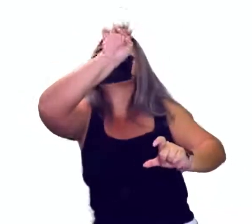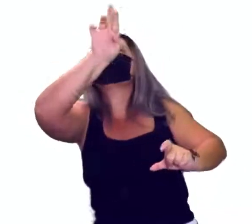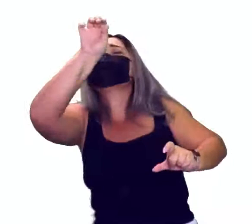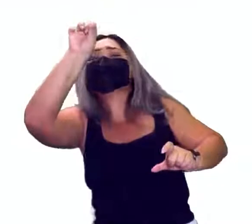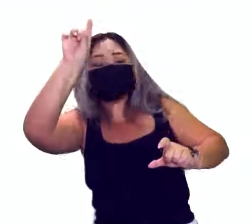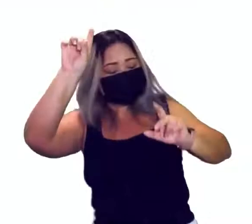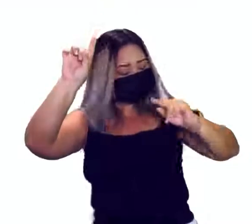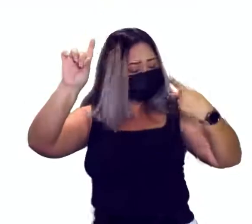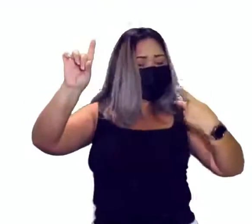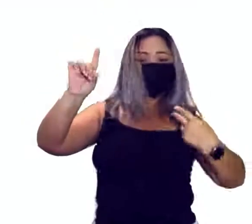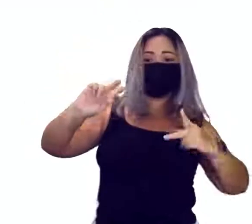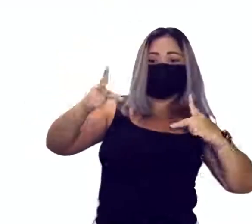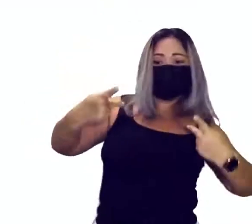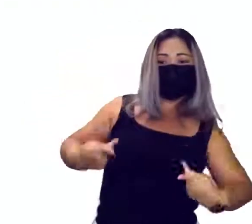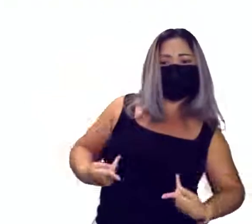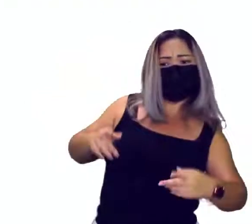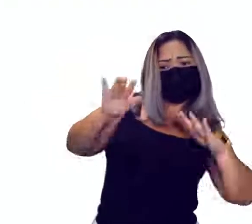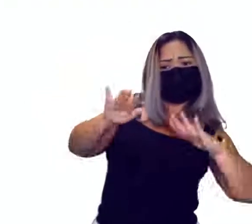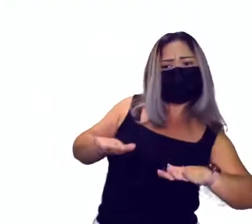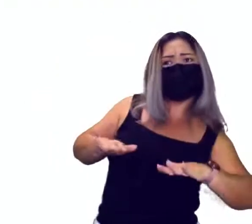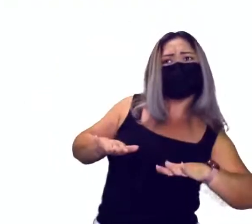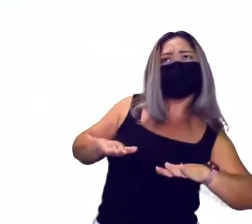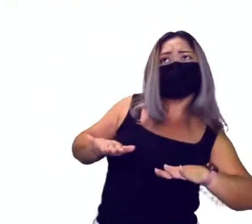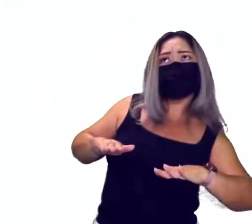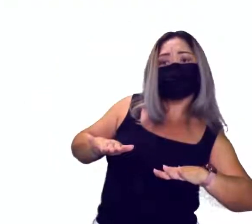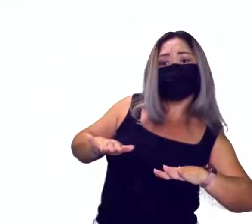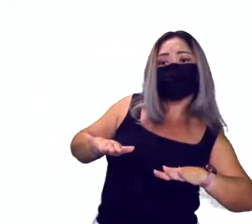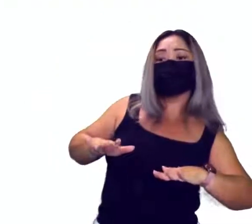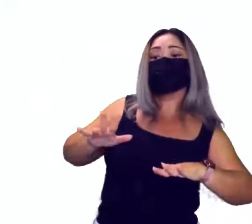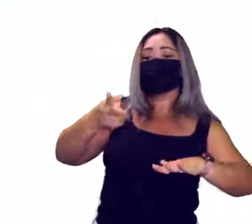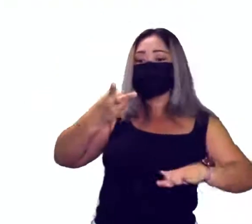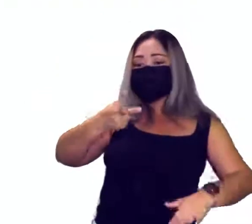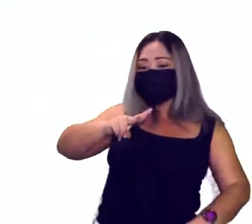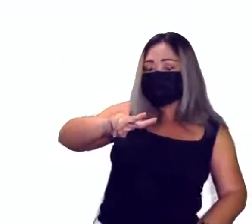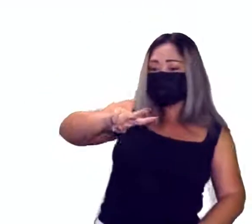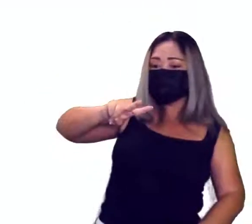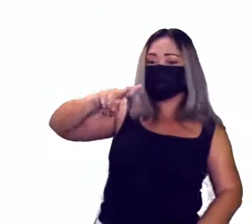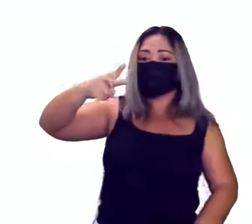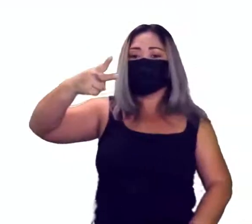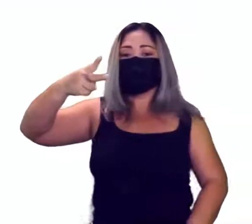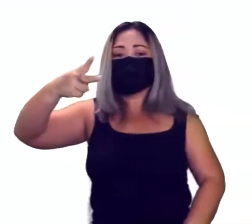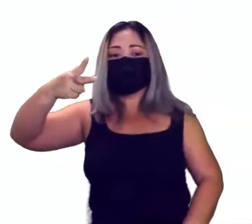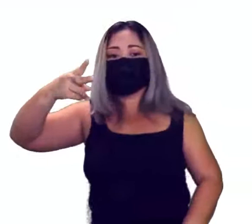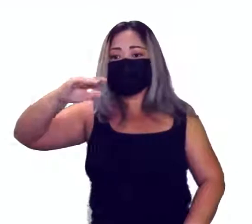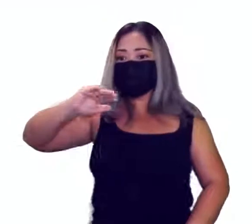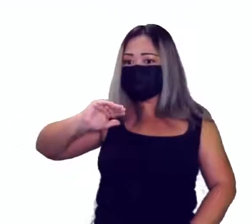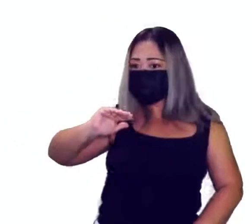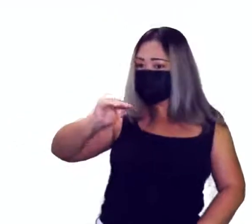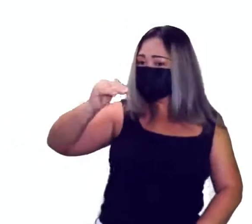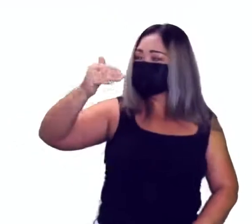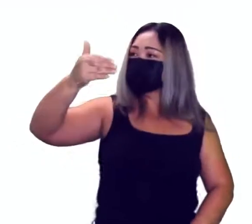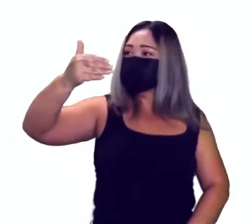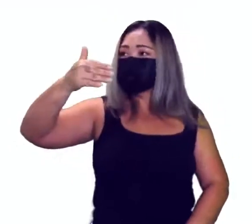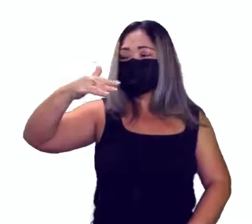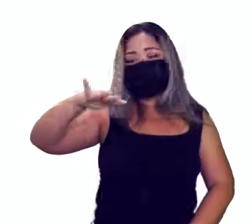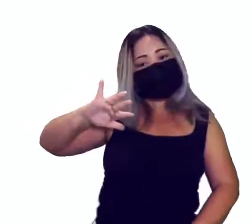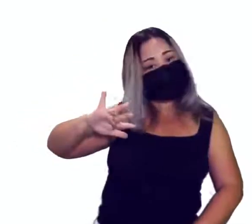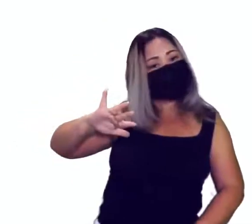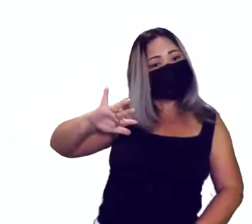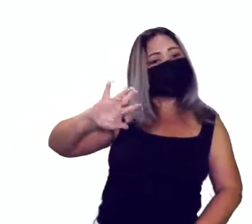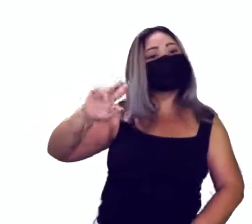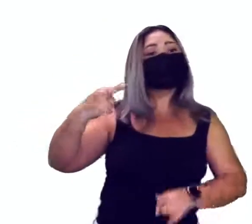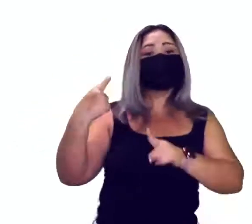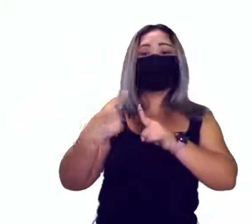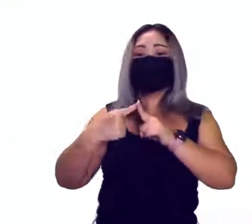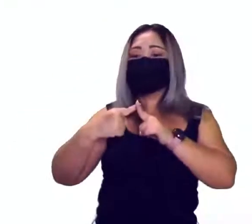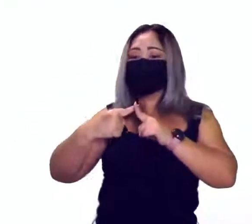os humanos aqui embaixo. E os semideuses estavam no meio, tá? Ó, por que semideus?